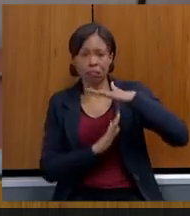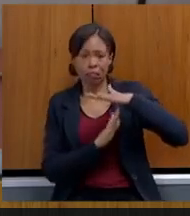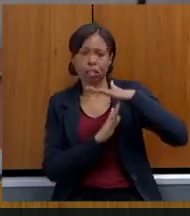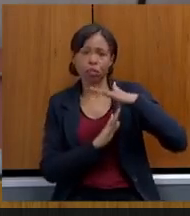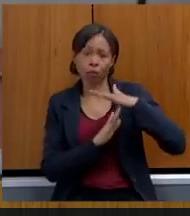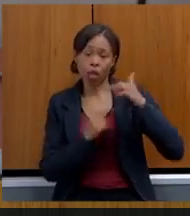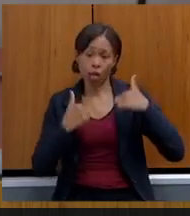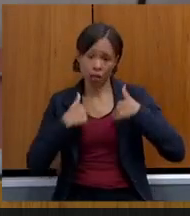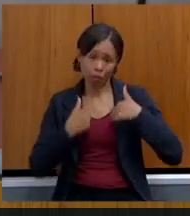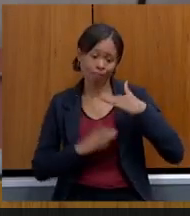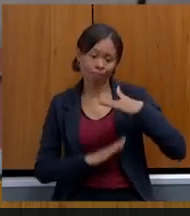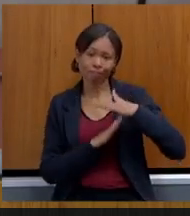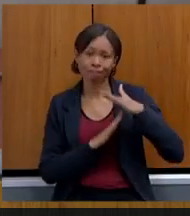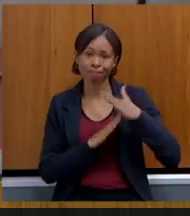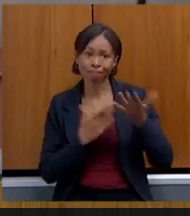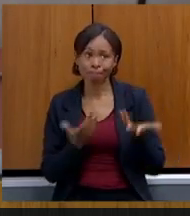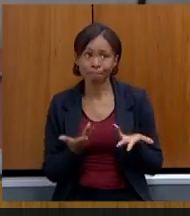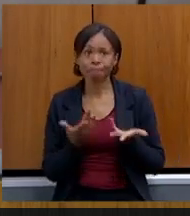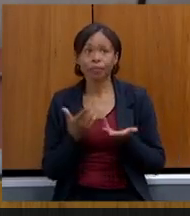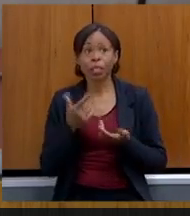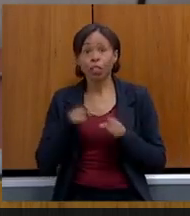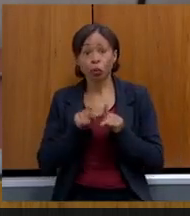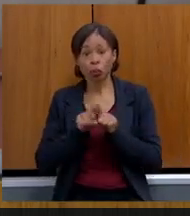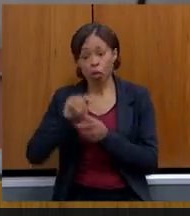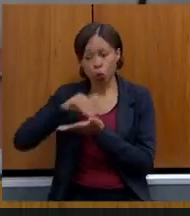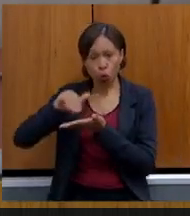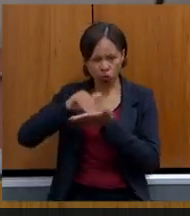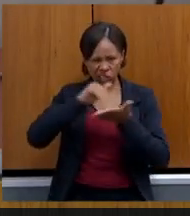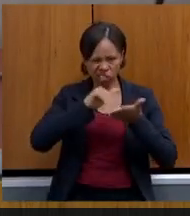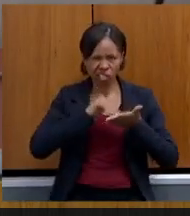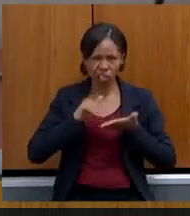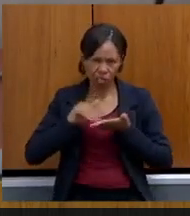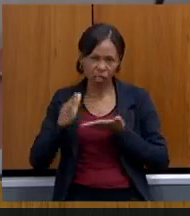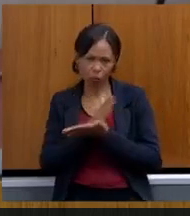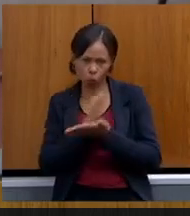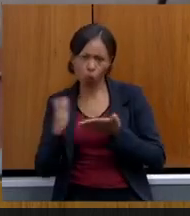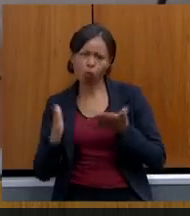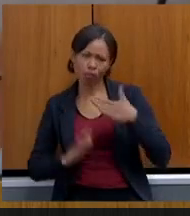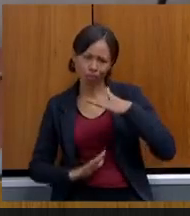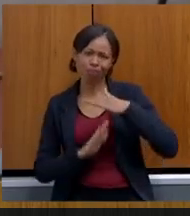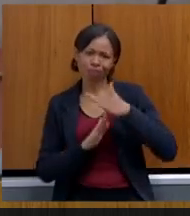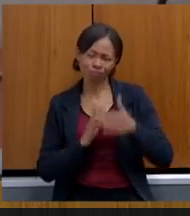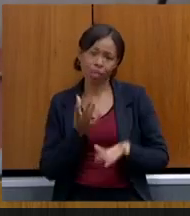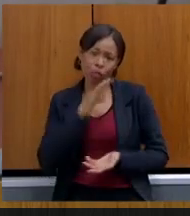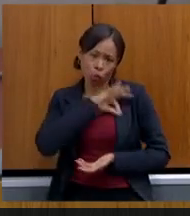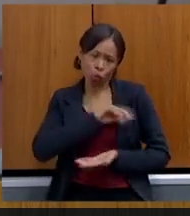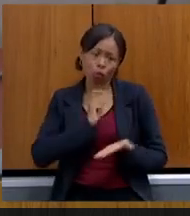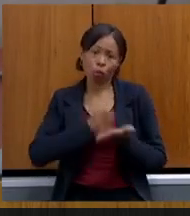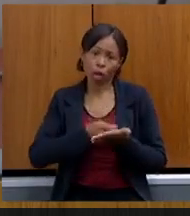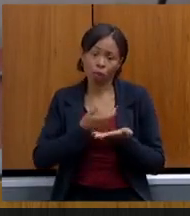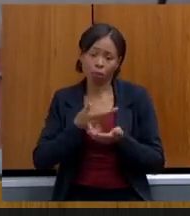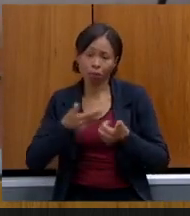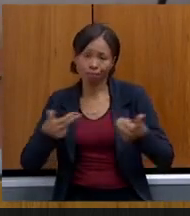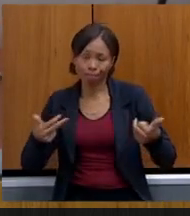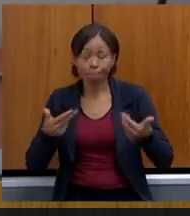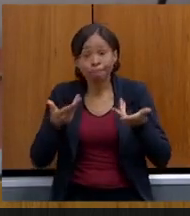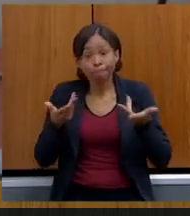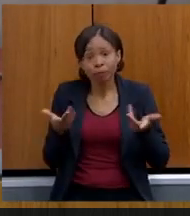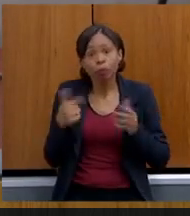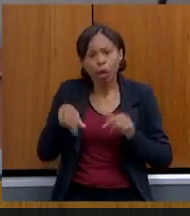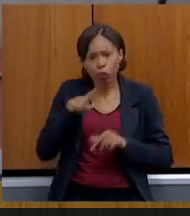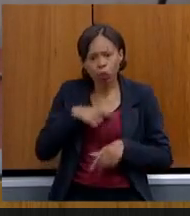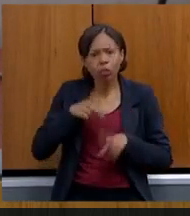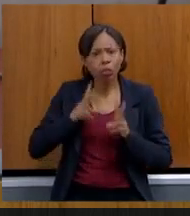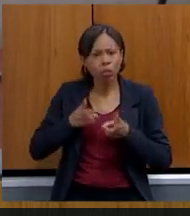e eu não só eu mas os secretários é que estão envolvidos na situação também e seguiremos aí acompanhando sempre que houver